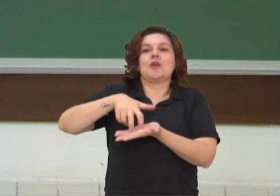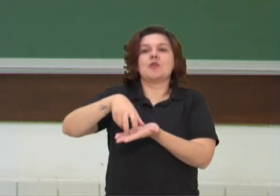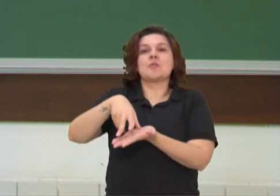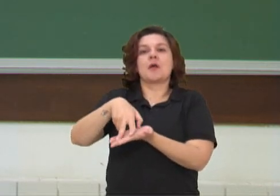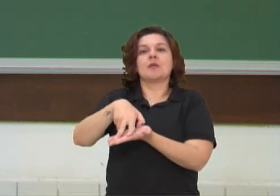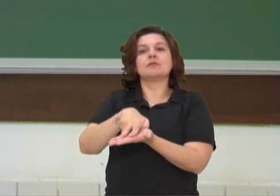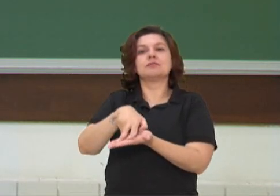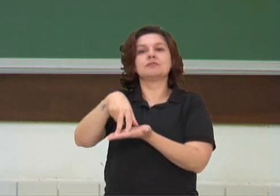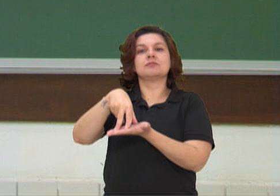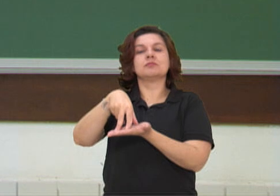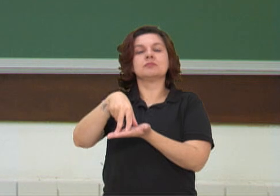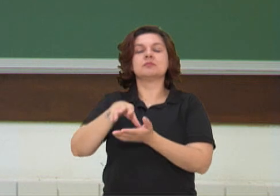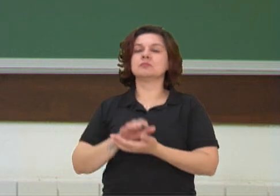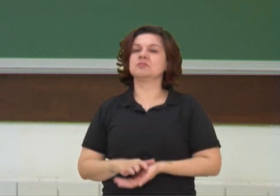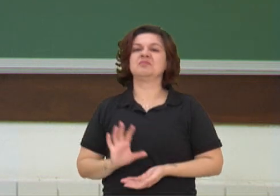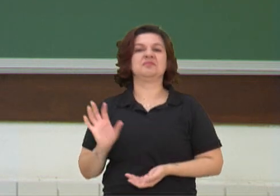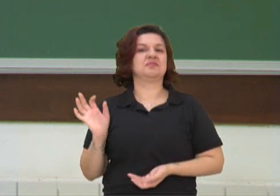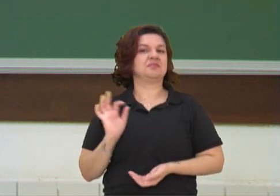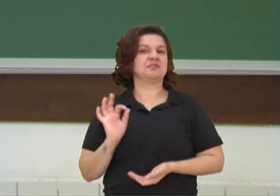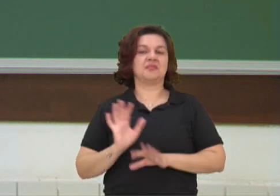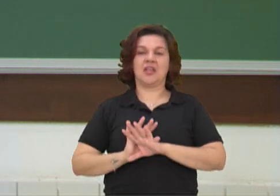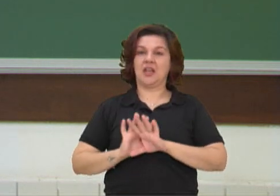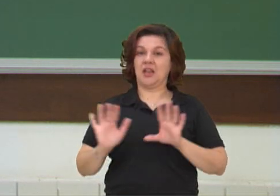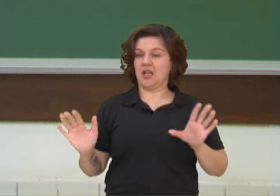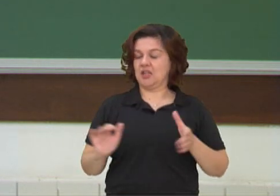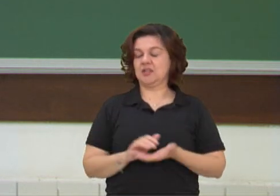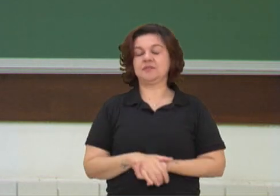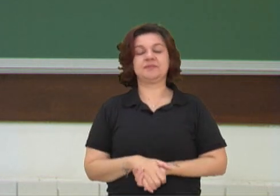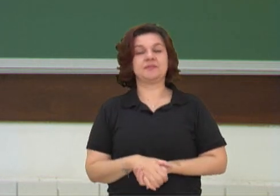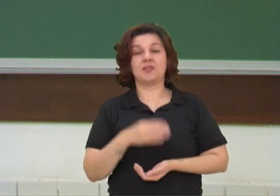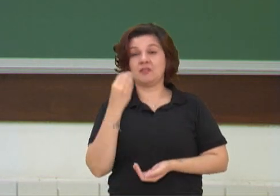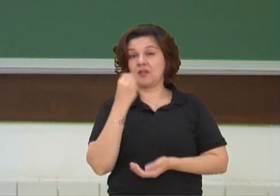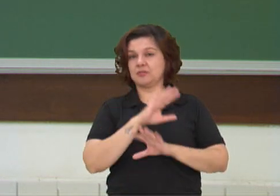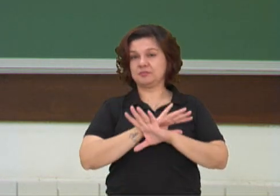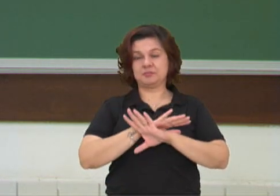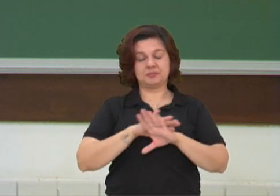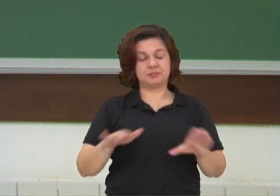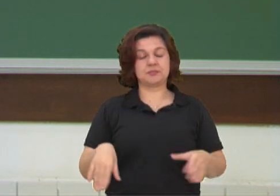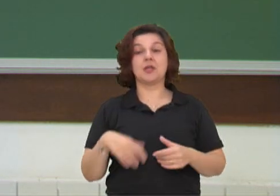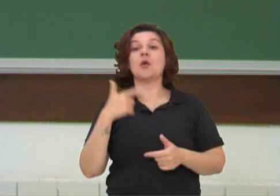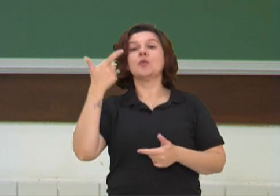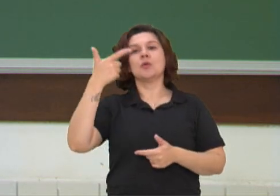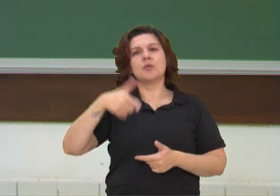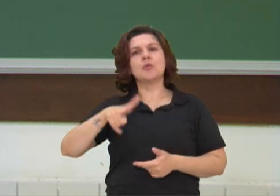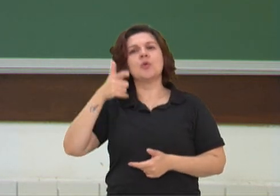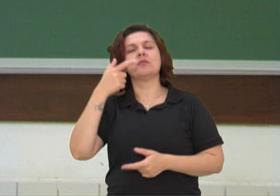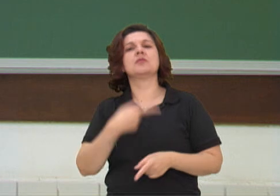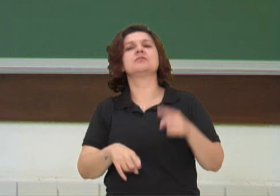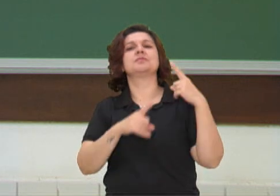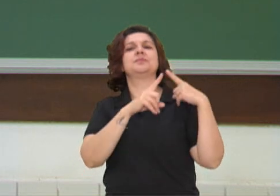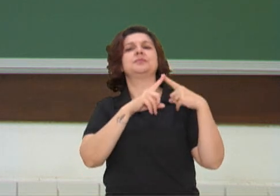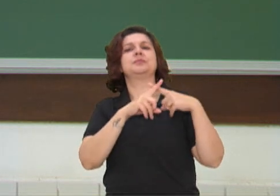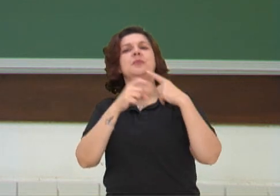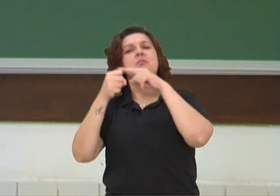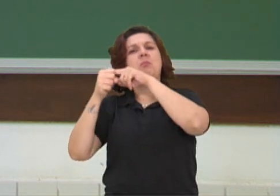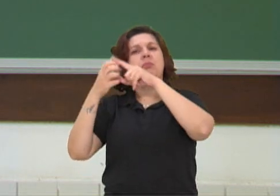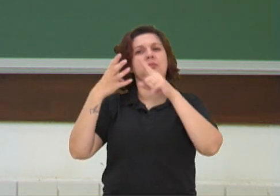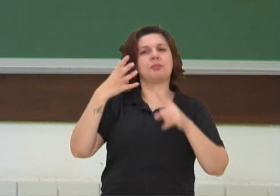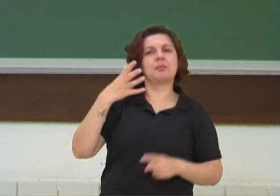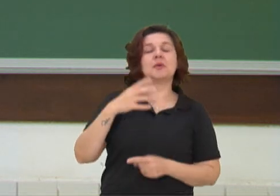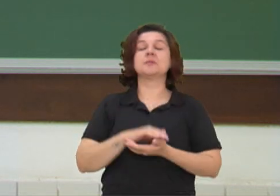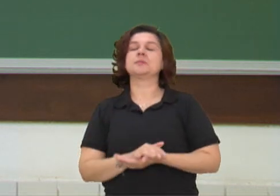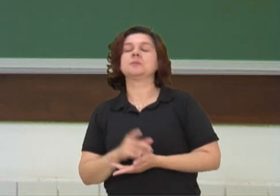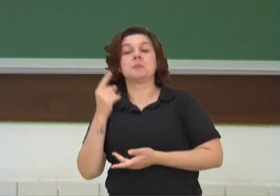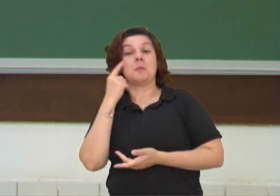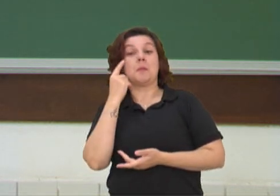chão, consequentemente esse exercício ele se torna ineficaz. Então você precisa fazer várias repetições. Então vamos pensar aí você de